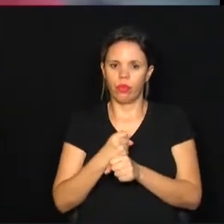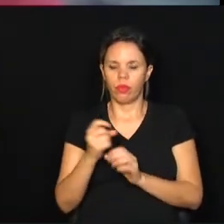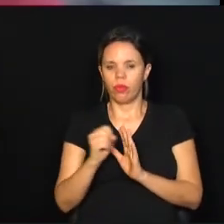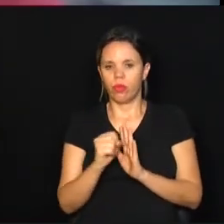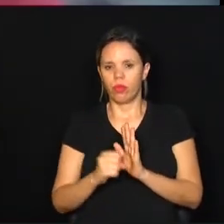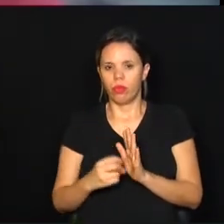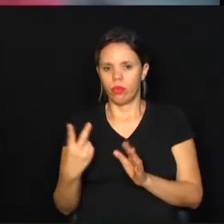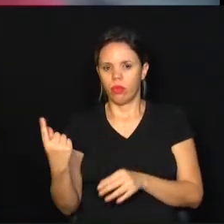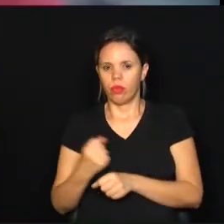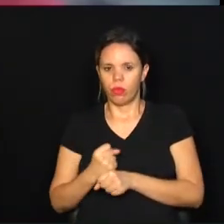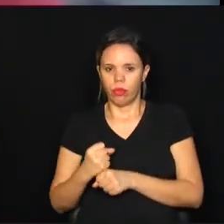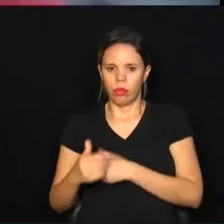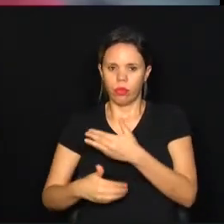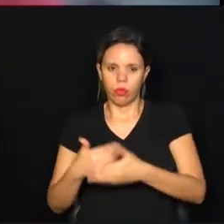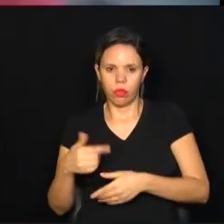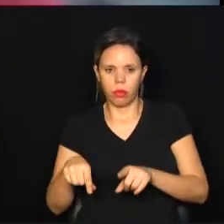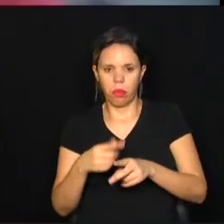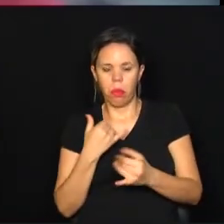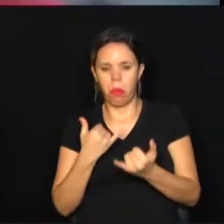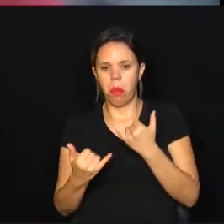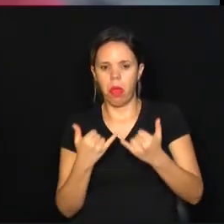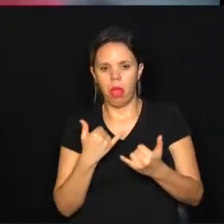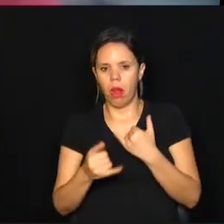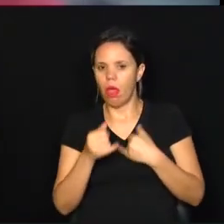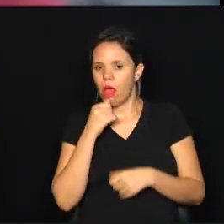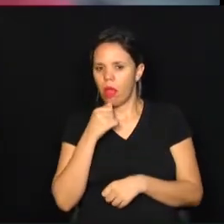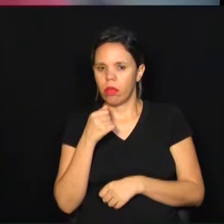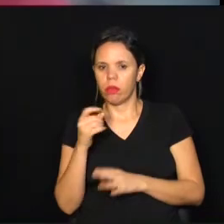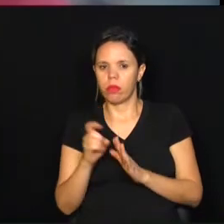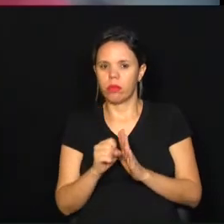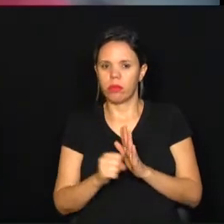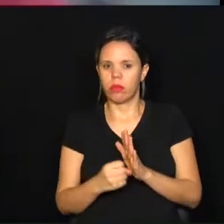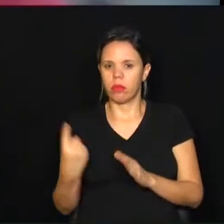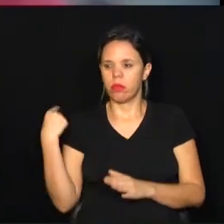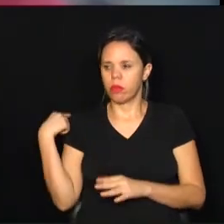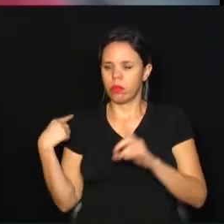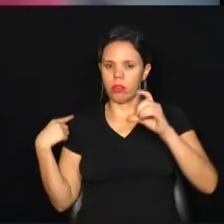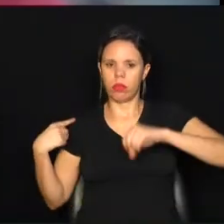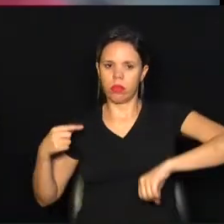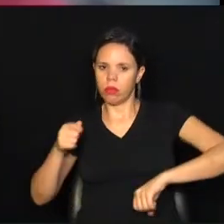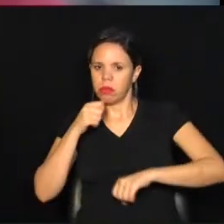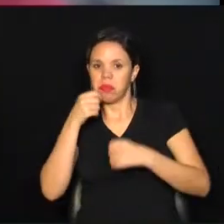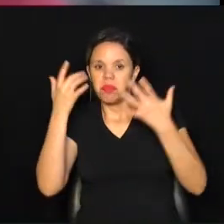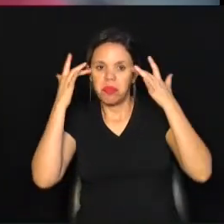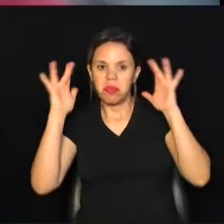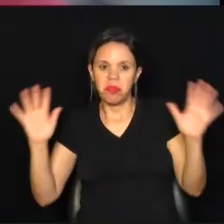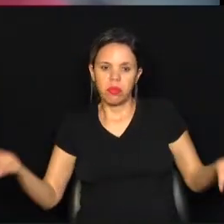XXI e parece que nós estamos no século XIX, não sei.